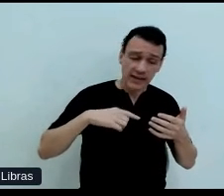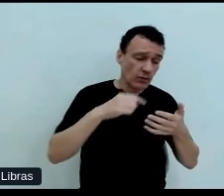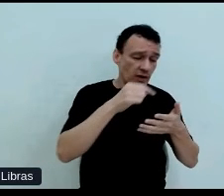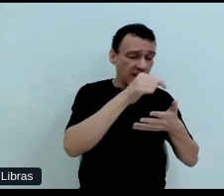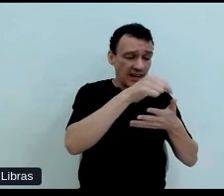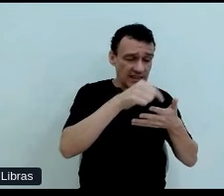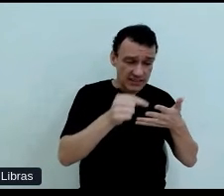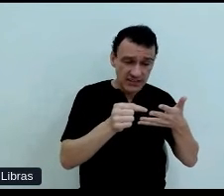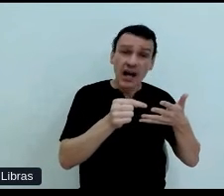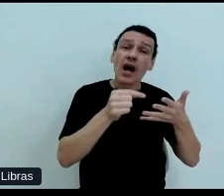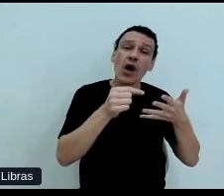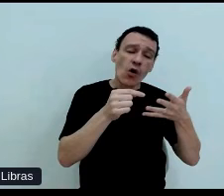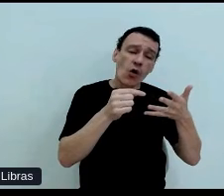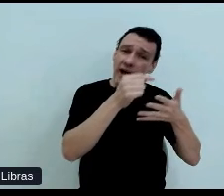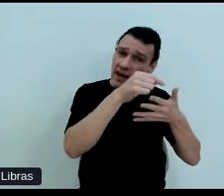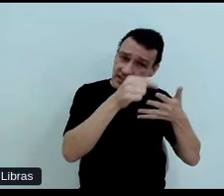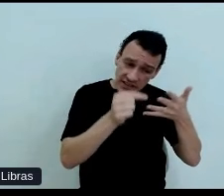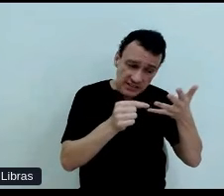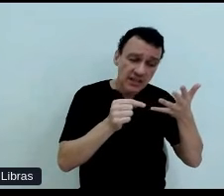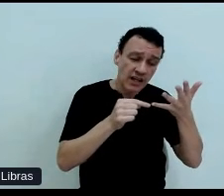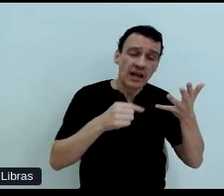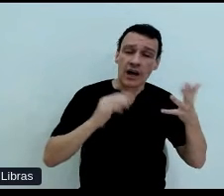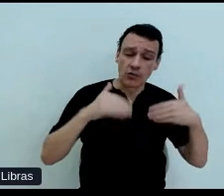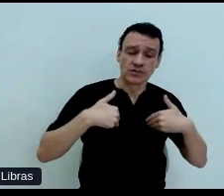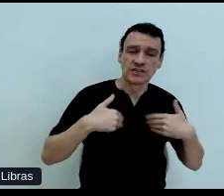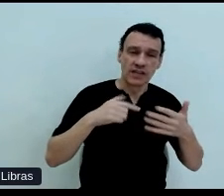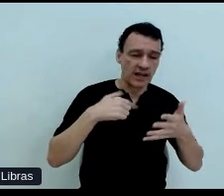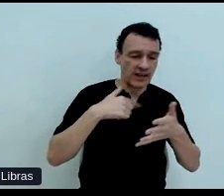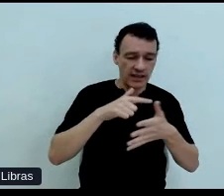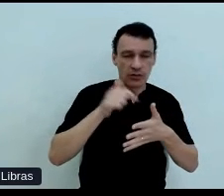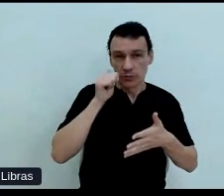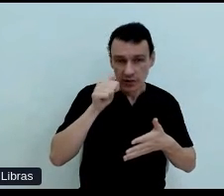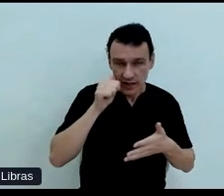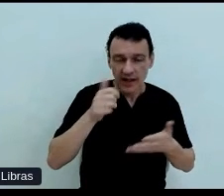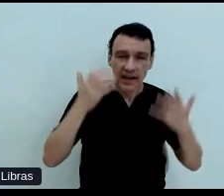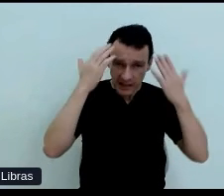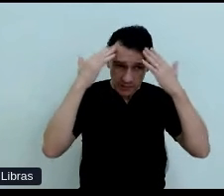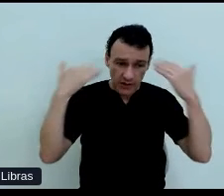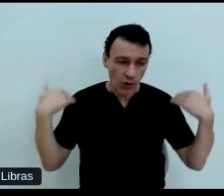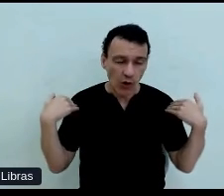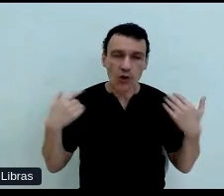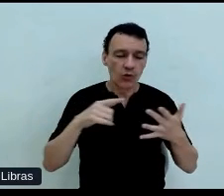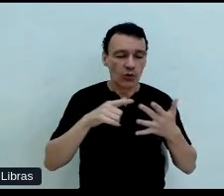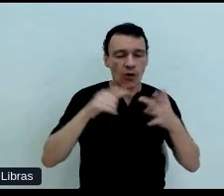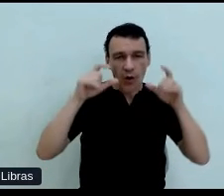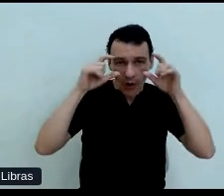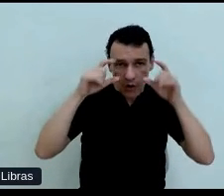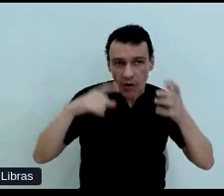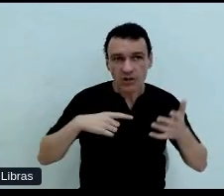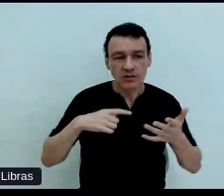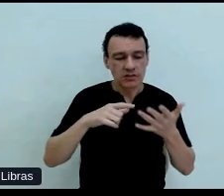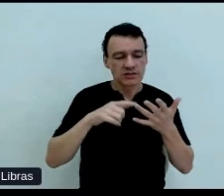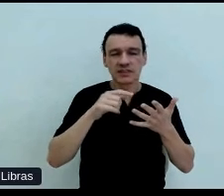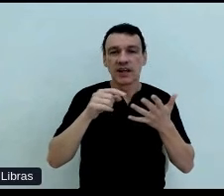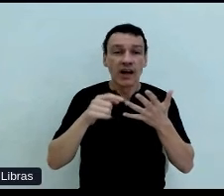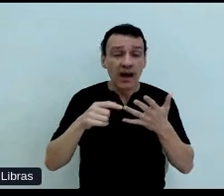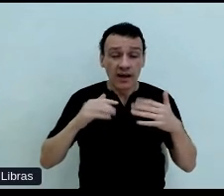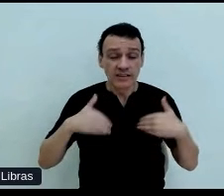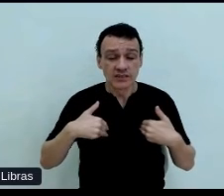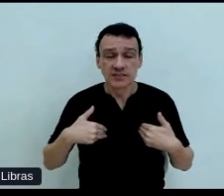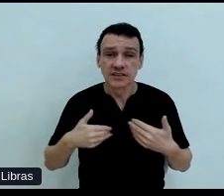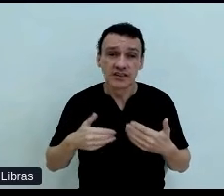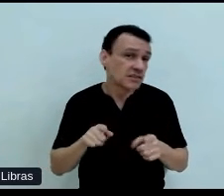que cada uma das pessoas tem. Eu, no meu caso, eu sou autista, e dentre todas as características, o